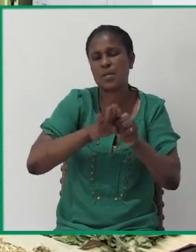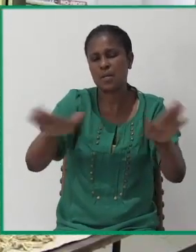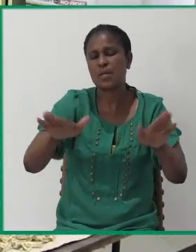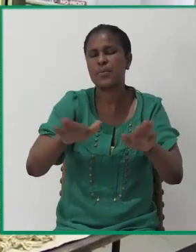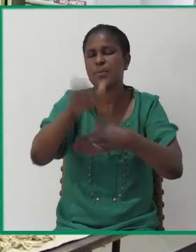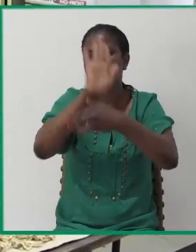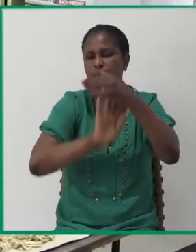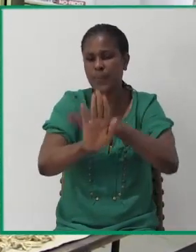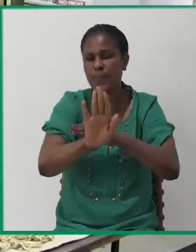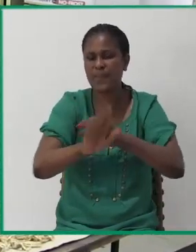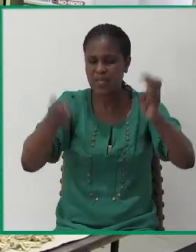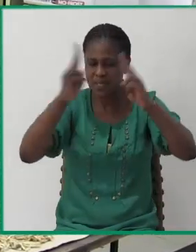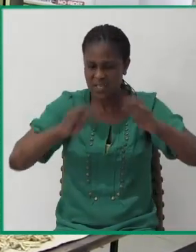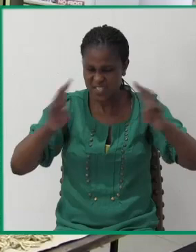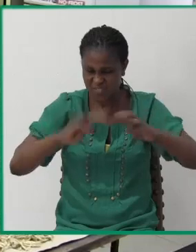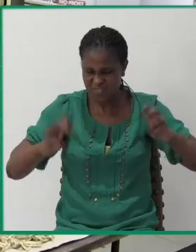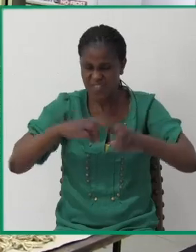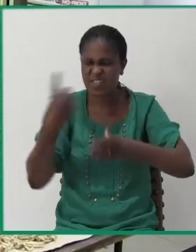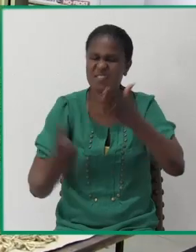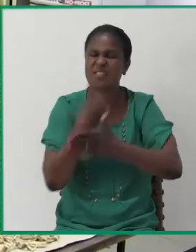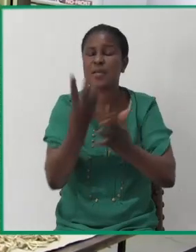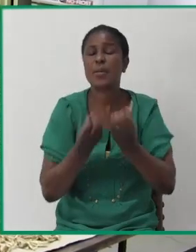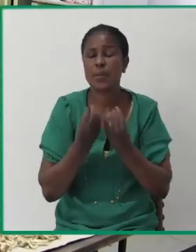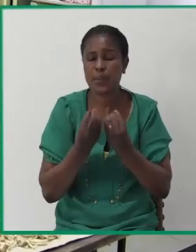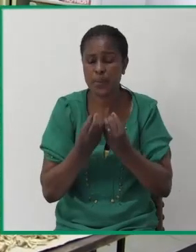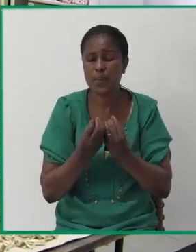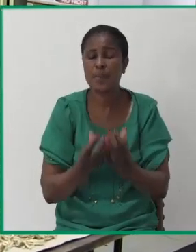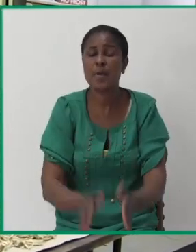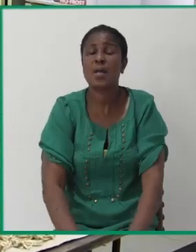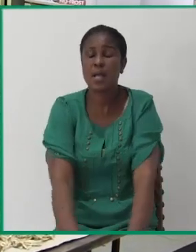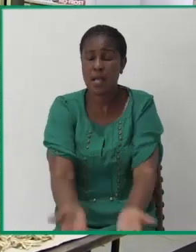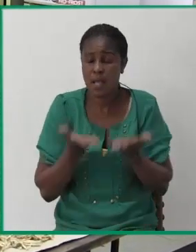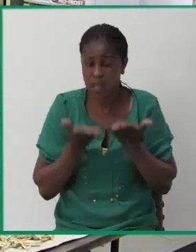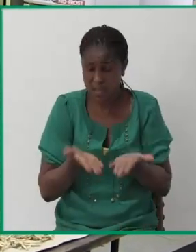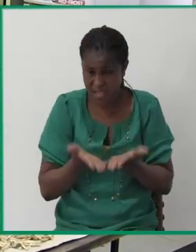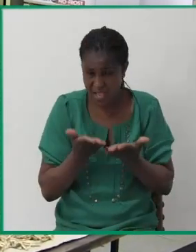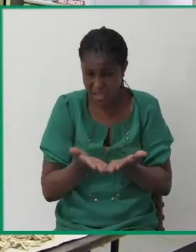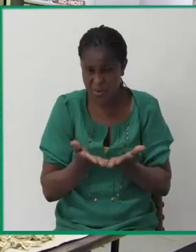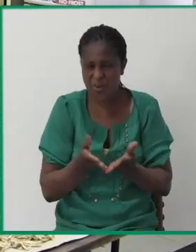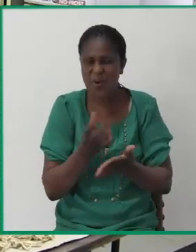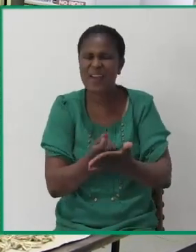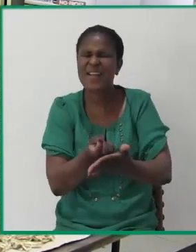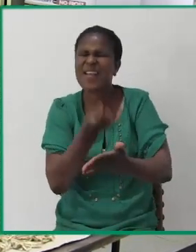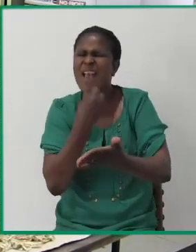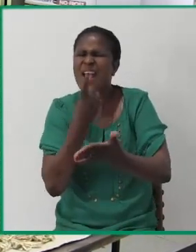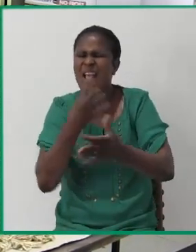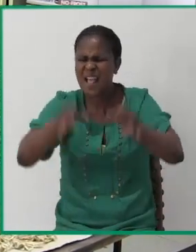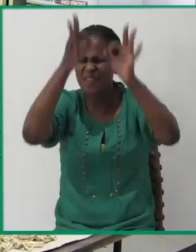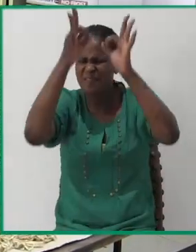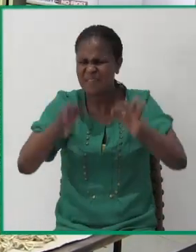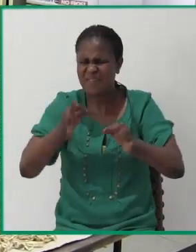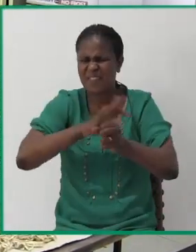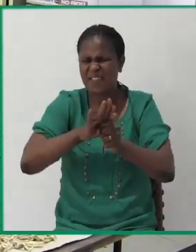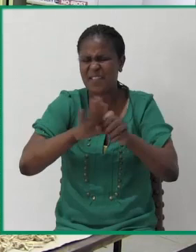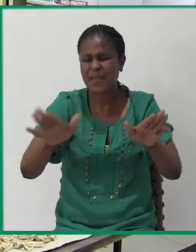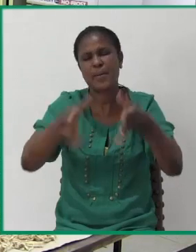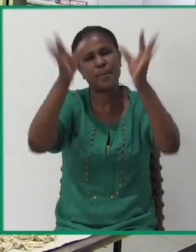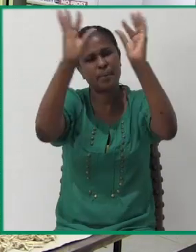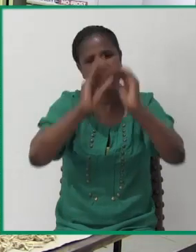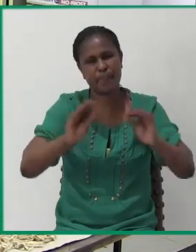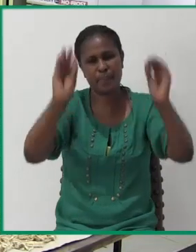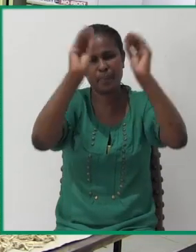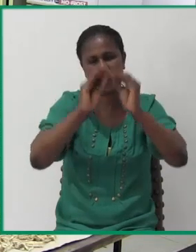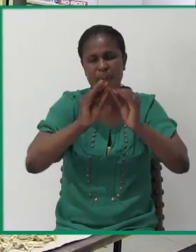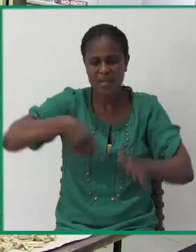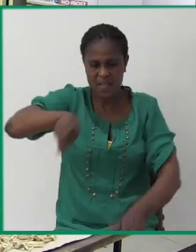Covid-19. Esse estudo, como é que aparece? Até o momento não existe nenhuma cura eficaz para o Covid. Então,